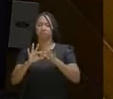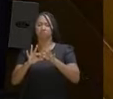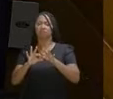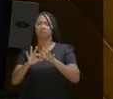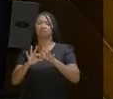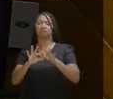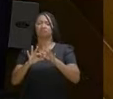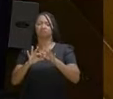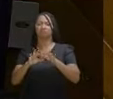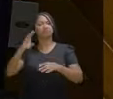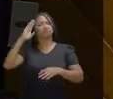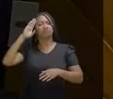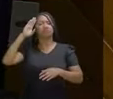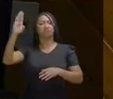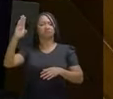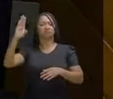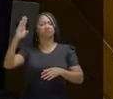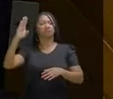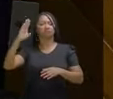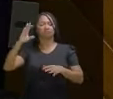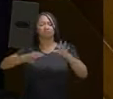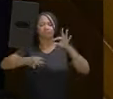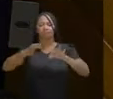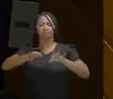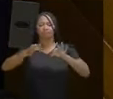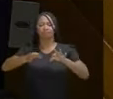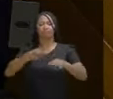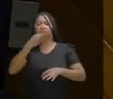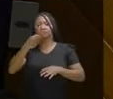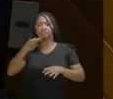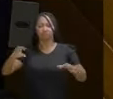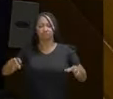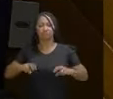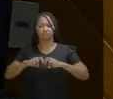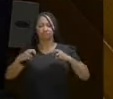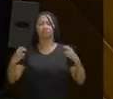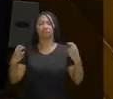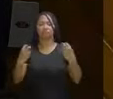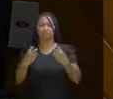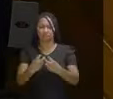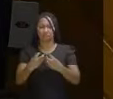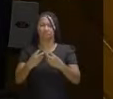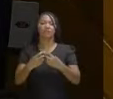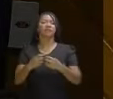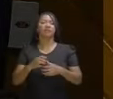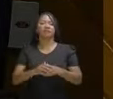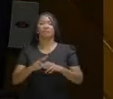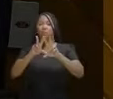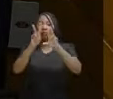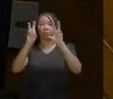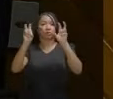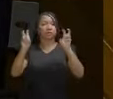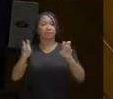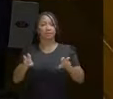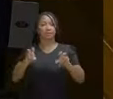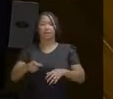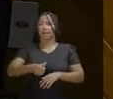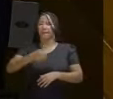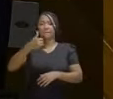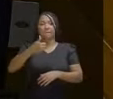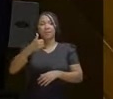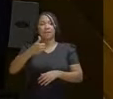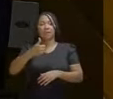ao princípio da colegialidade, o posicionamento da Corte sobre esta matéria, que não é a primeira que